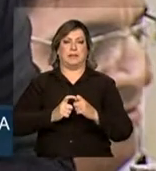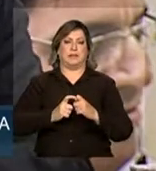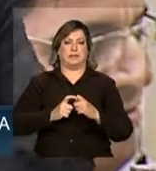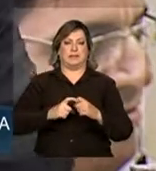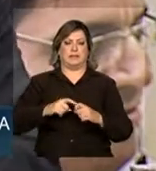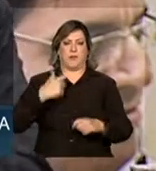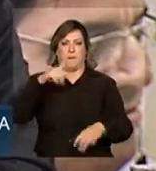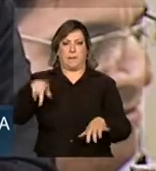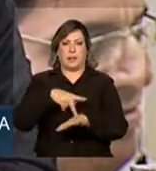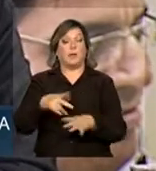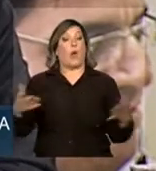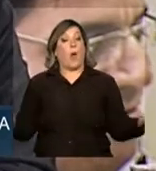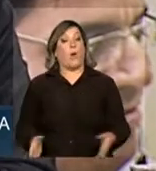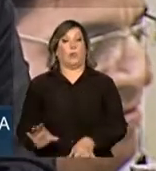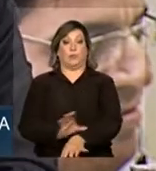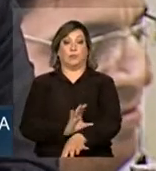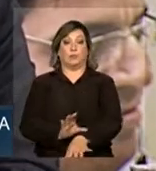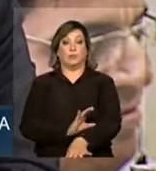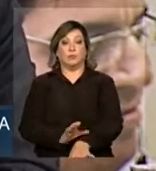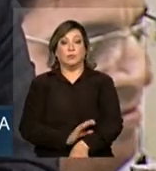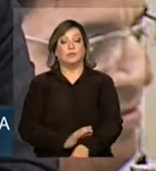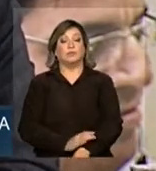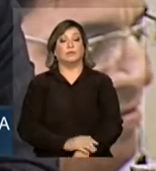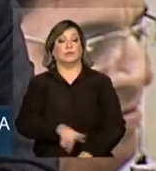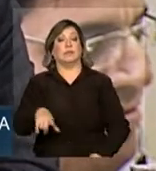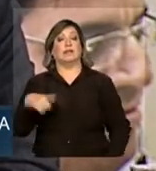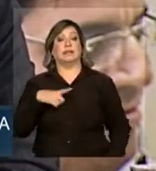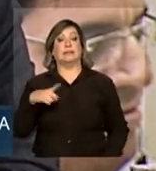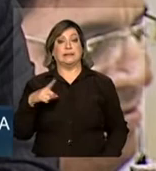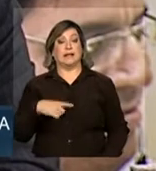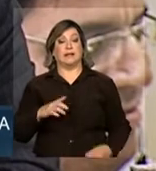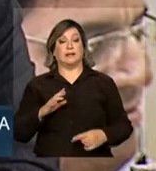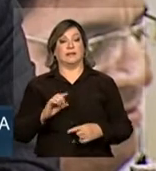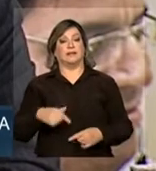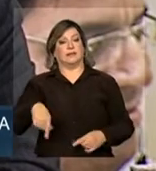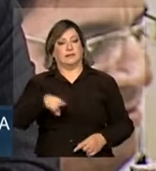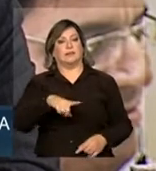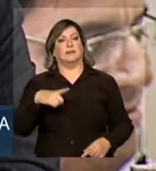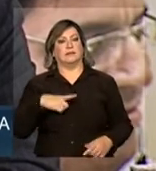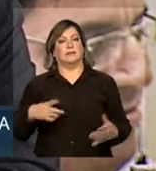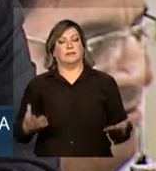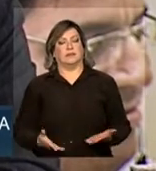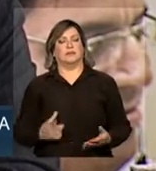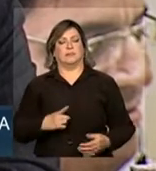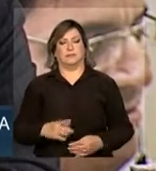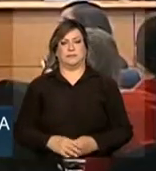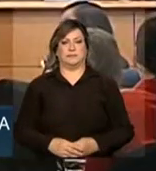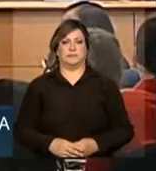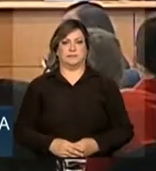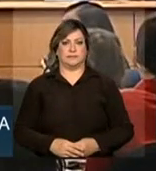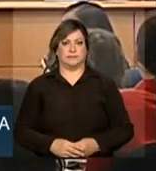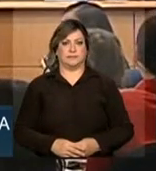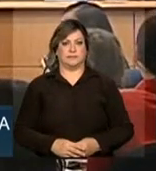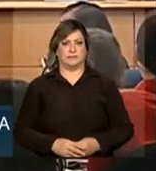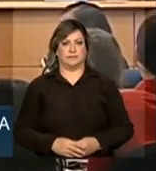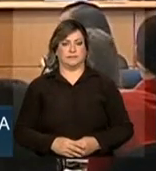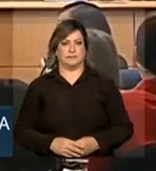e hoje Oficina dos Municípios para onde vão os médios da cooperação internacional